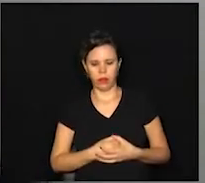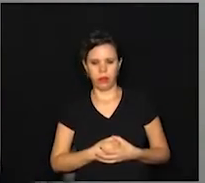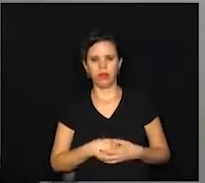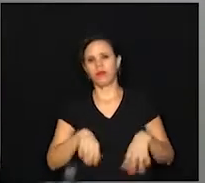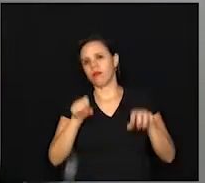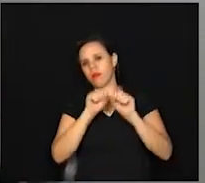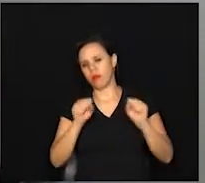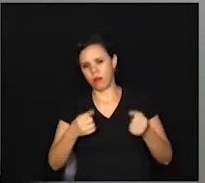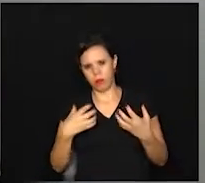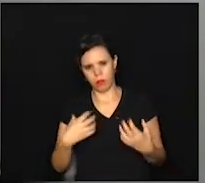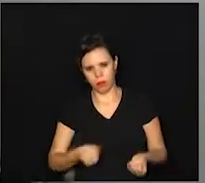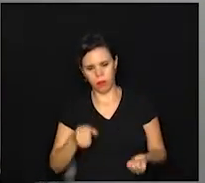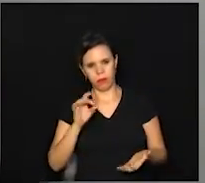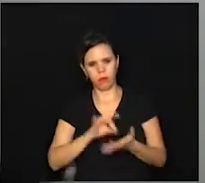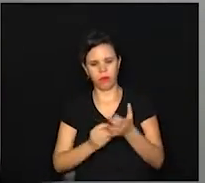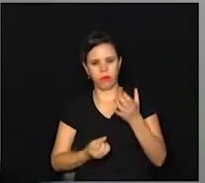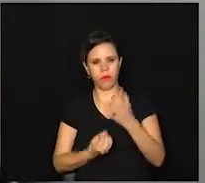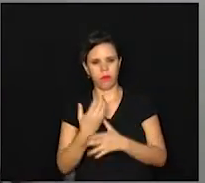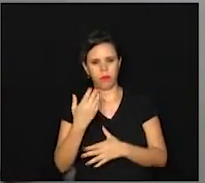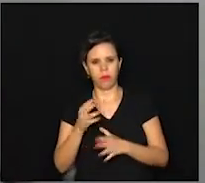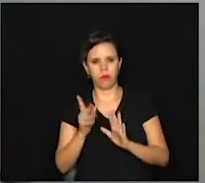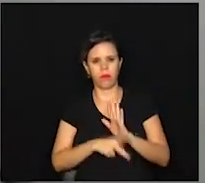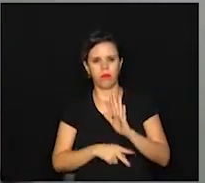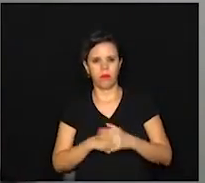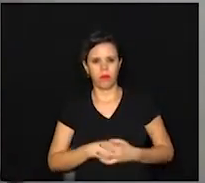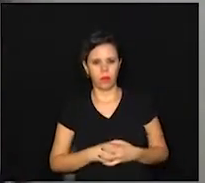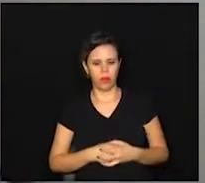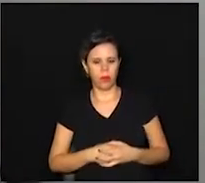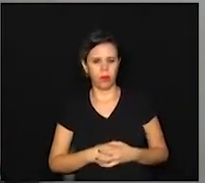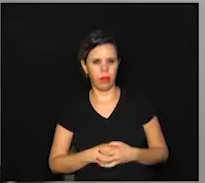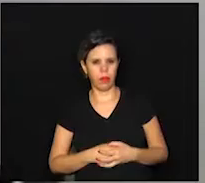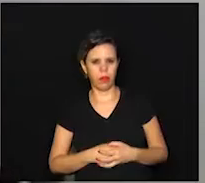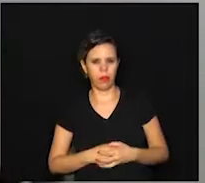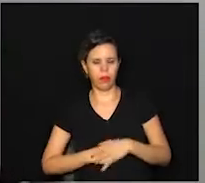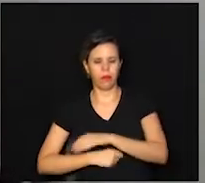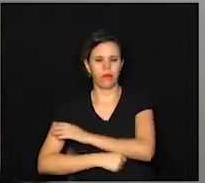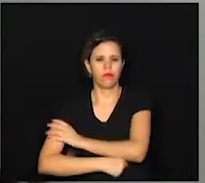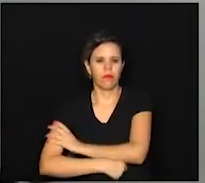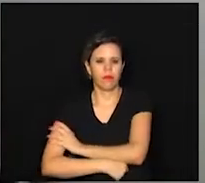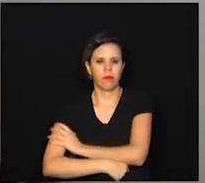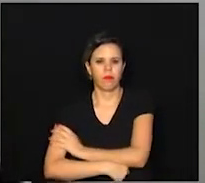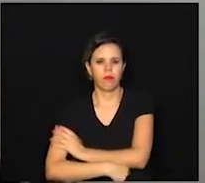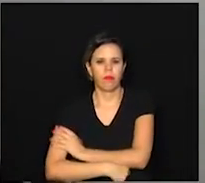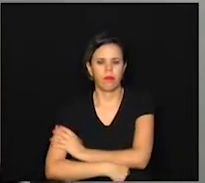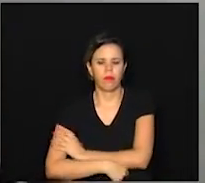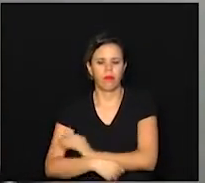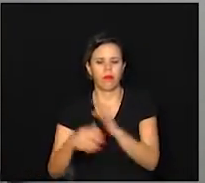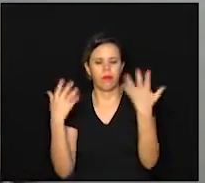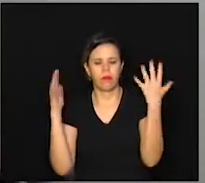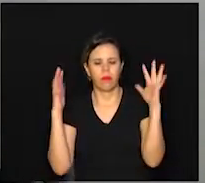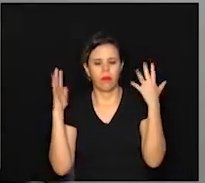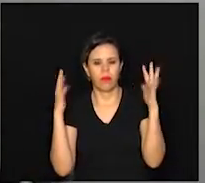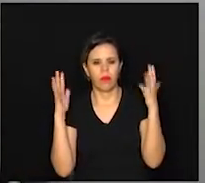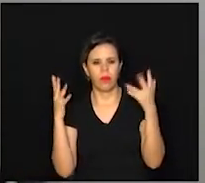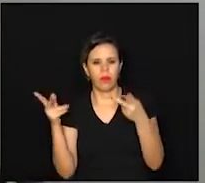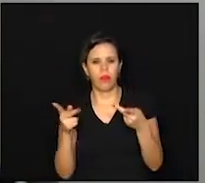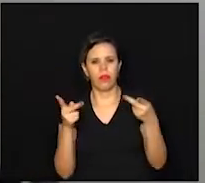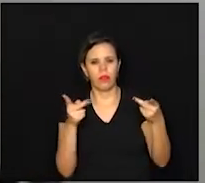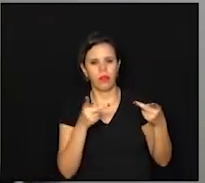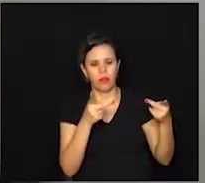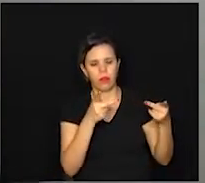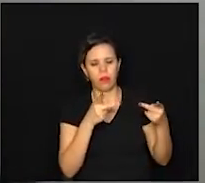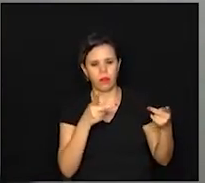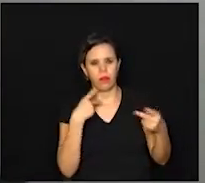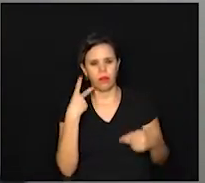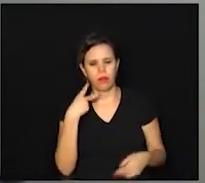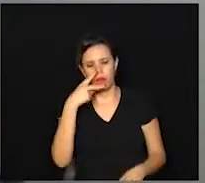sistematização, a consolidação e a formulação desse plano. Bom, dessa forma eu parabenizo os nossos convidados, parabenizo a